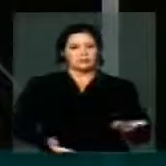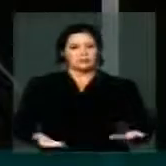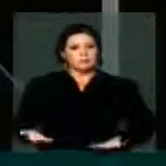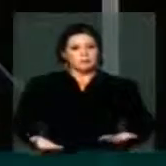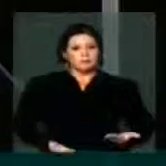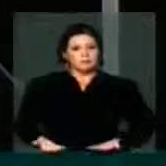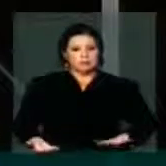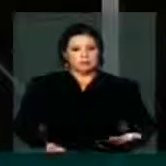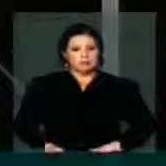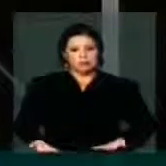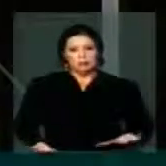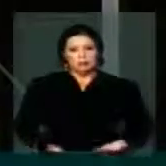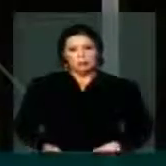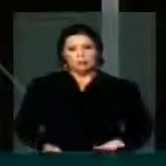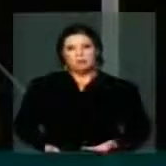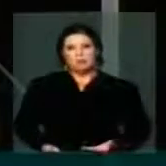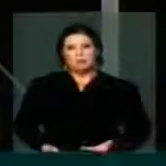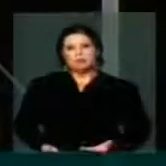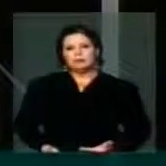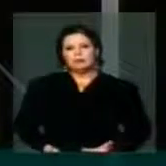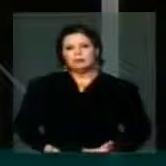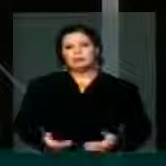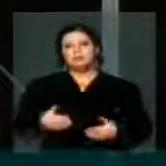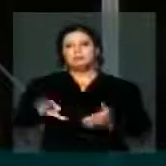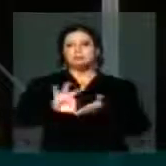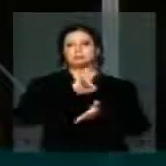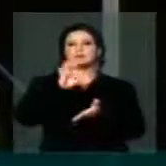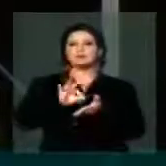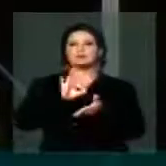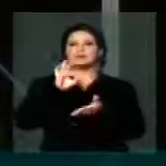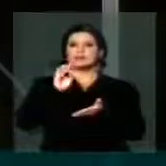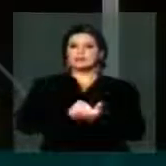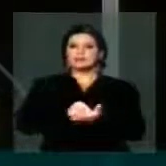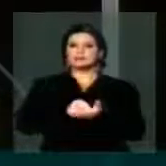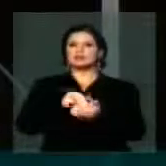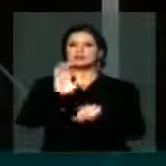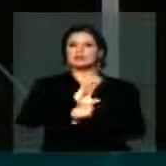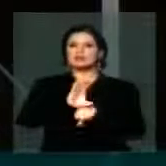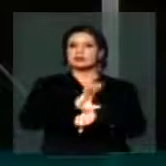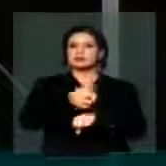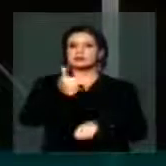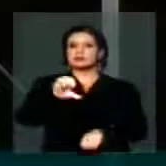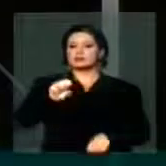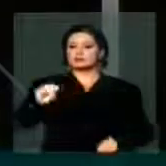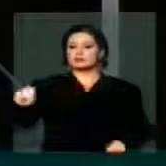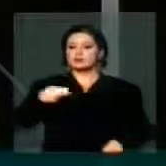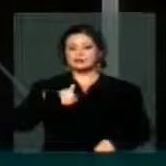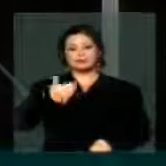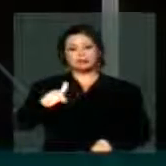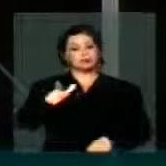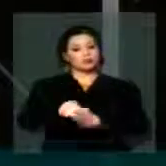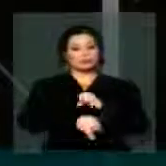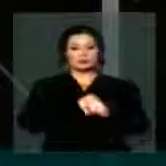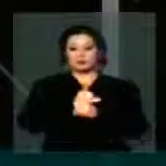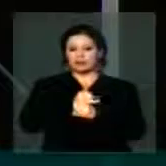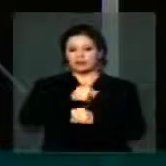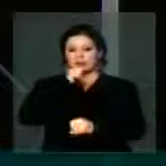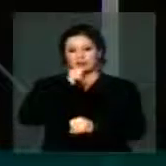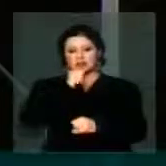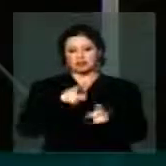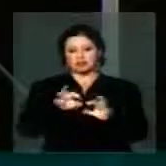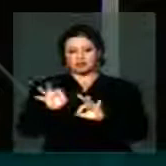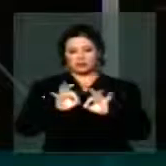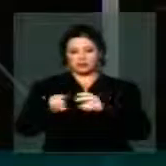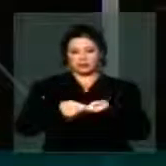serviços. Quando foi promulgada a Constituição Federal de 88, não havia esta modalidade de comércio, mas surgida e